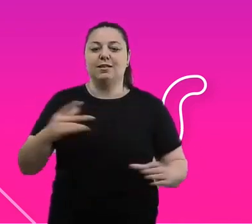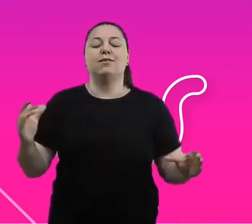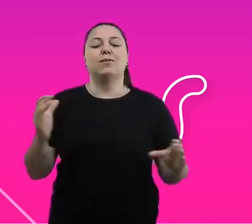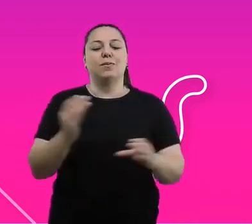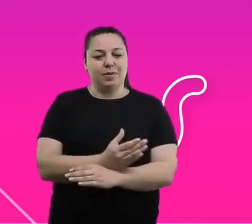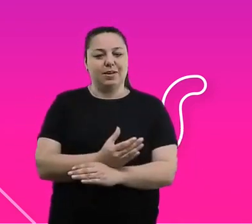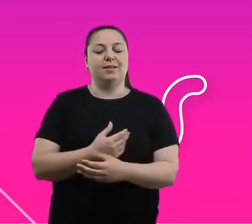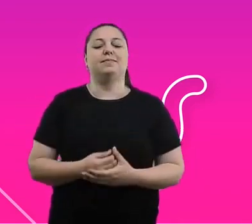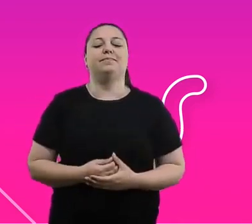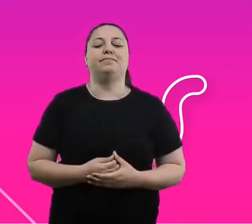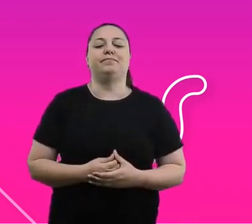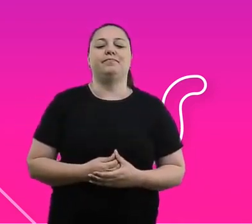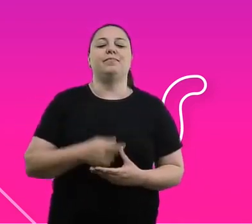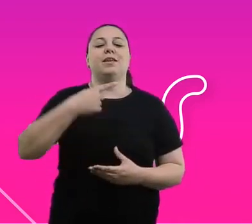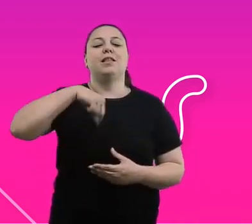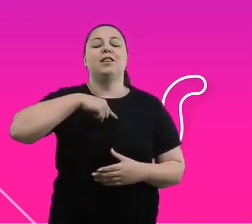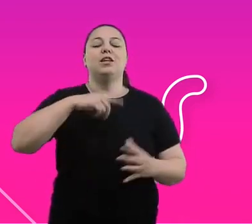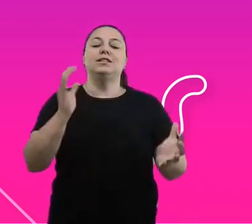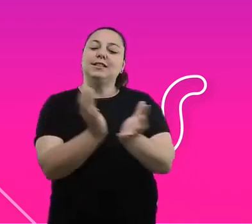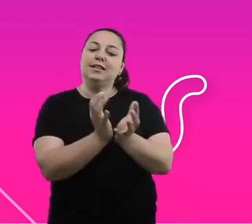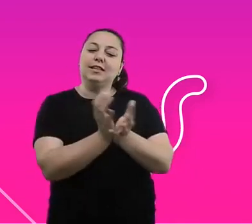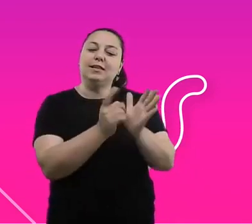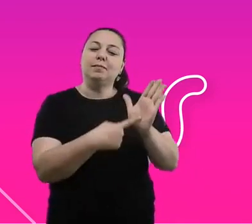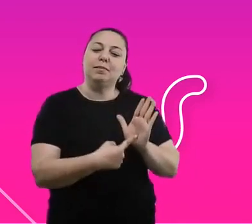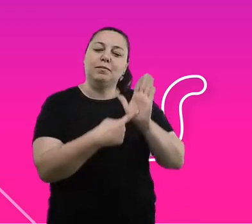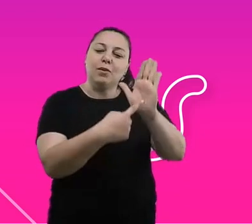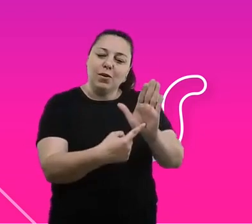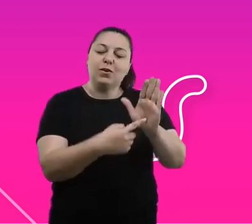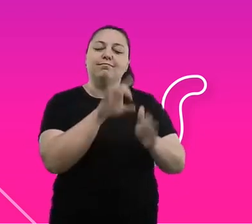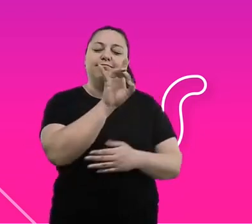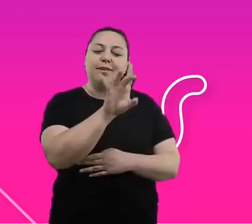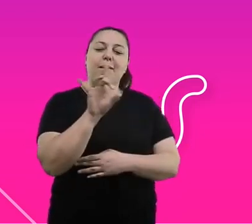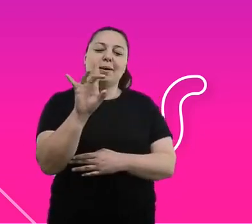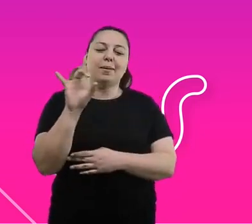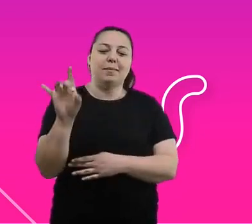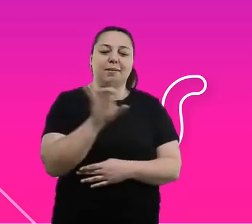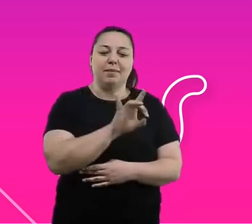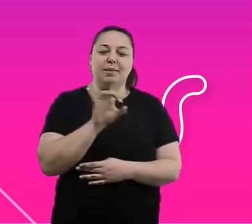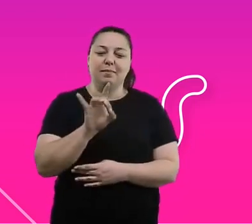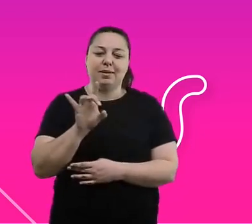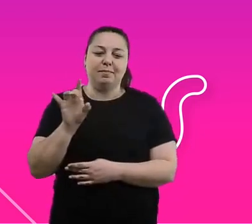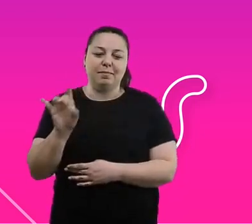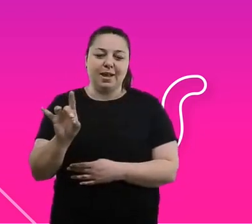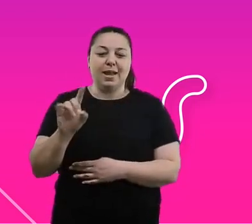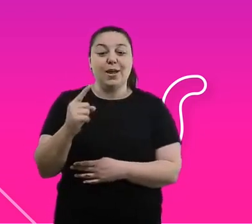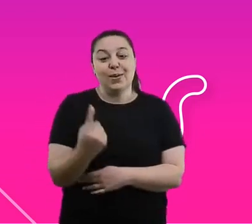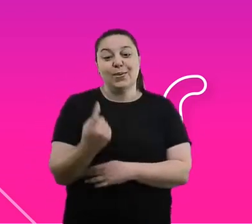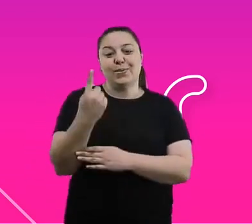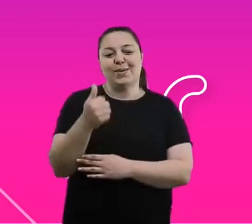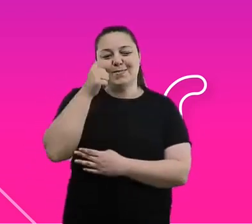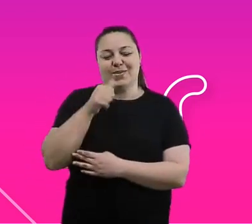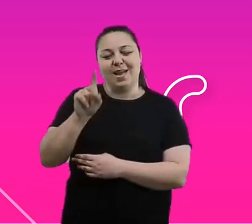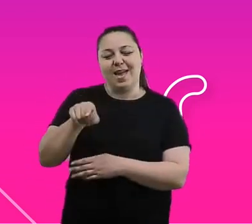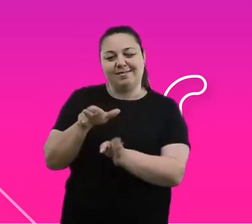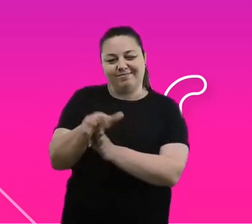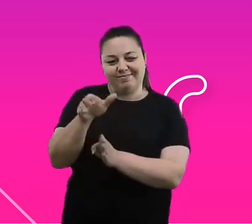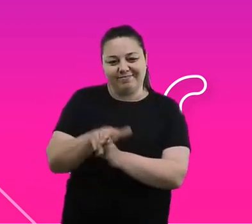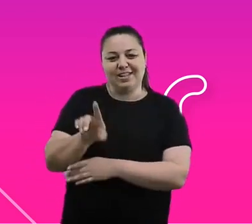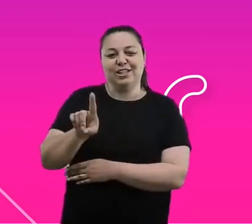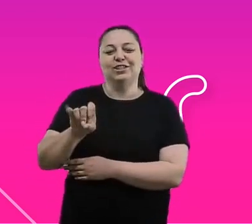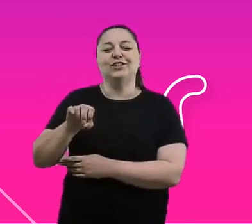início dessa pandemia, que foi visto nesses outros países, também nos trouxe a necessidade de acompanhar realmente como andava o fluxo desses animais serem